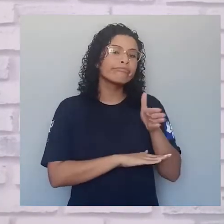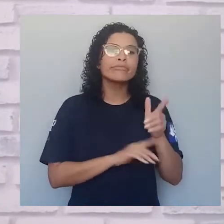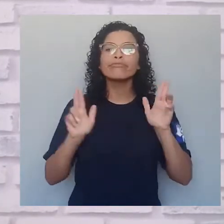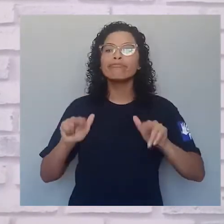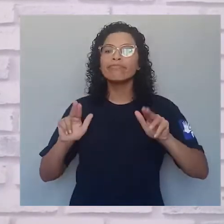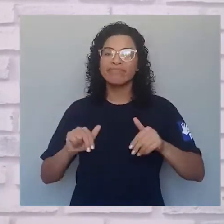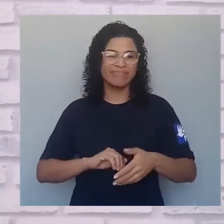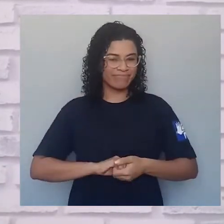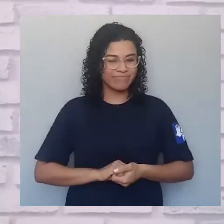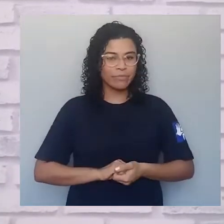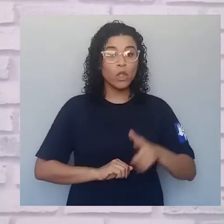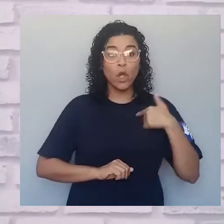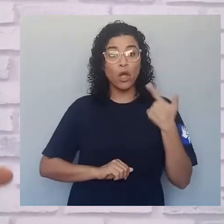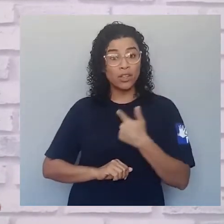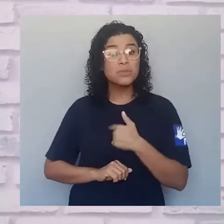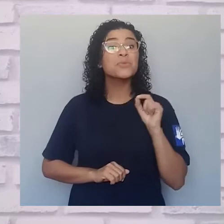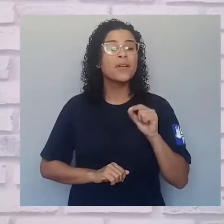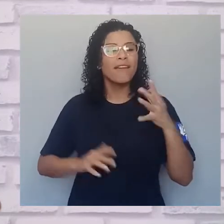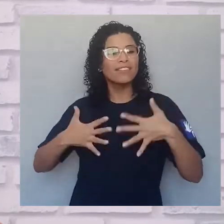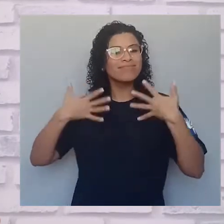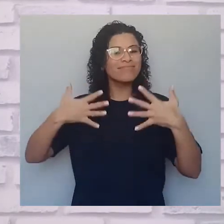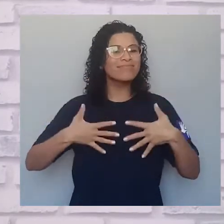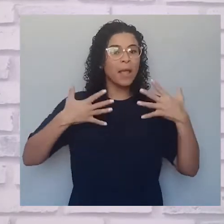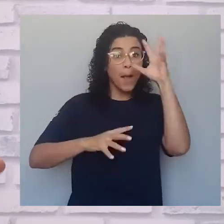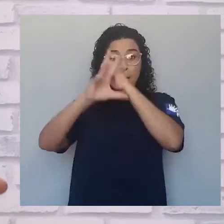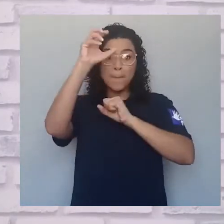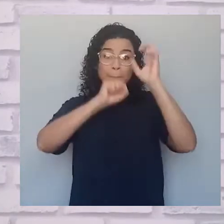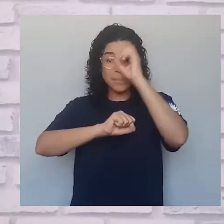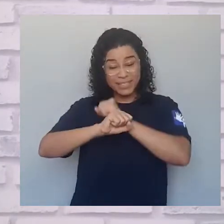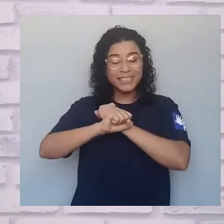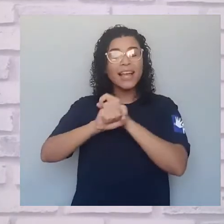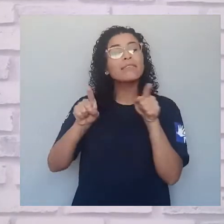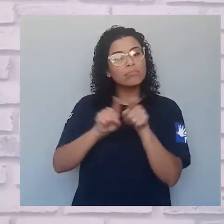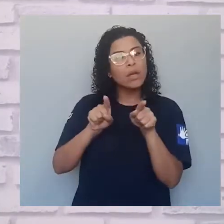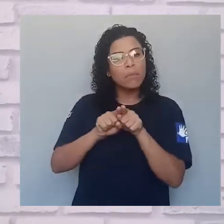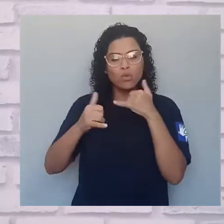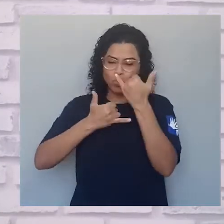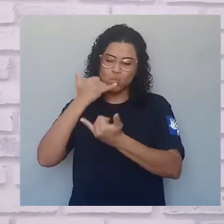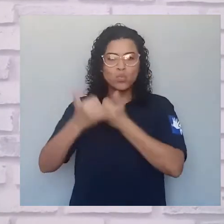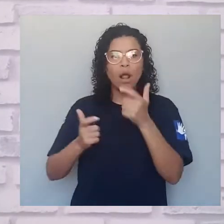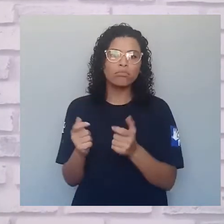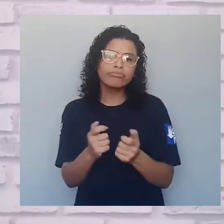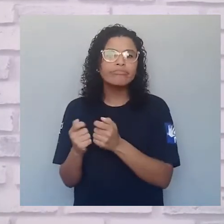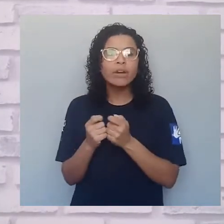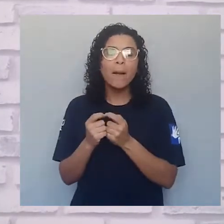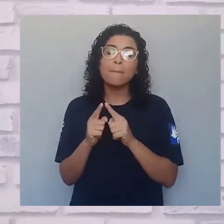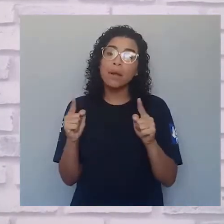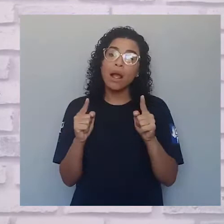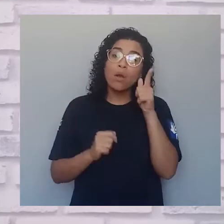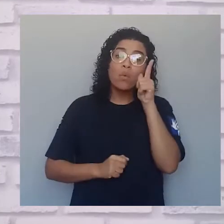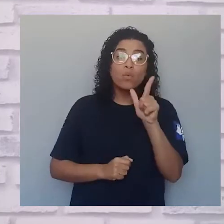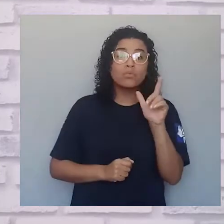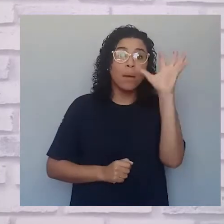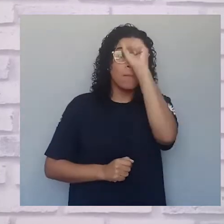se divertir e brincar bastante e aprender algumas coisas com as brincadeiras nas telas, né, nos jogos, nos videogames, nós